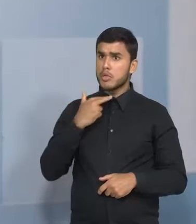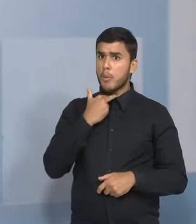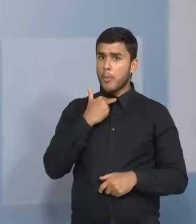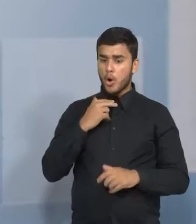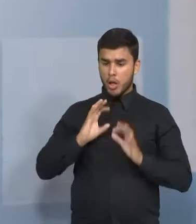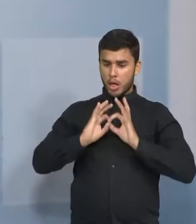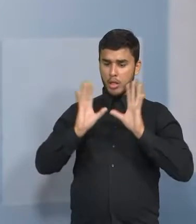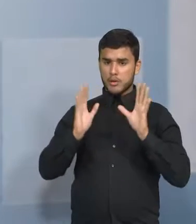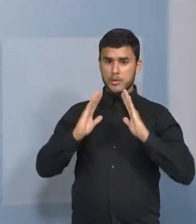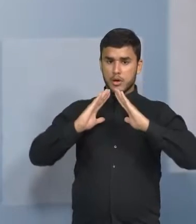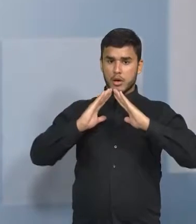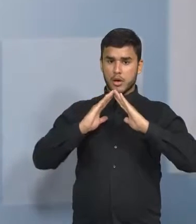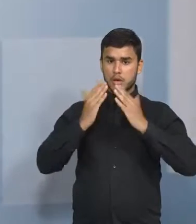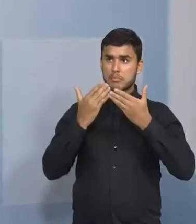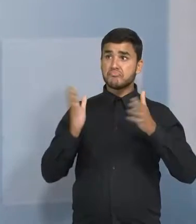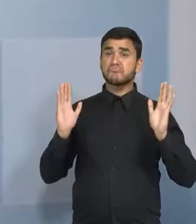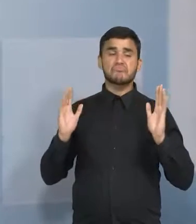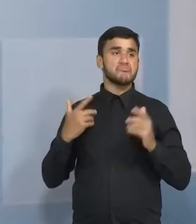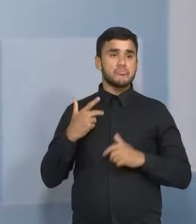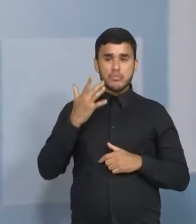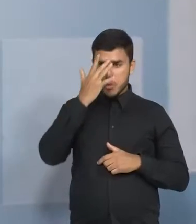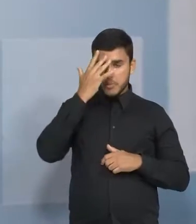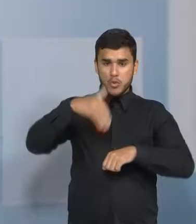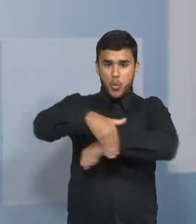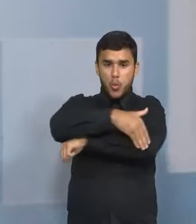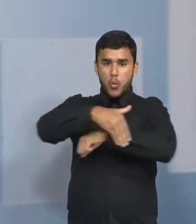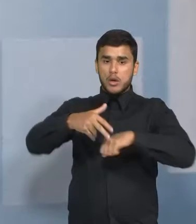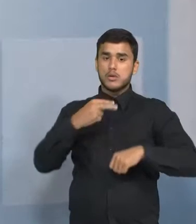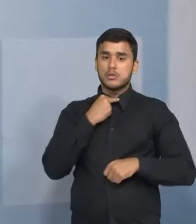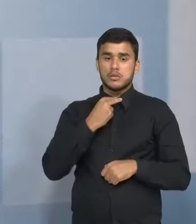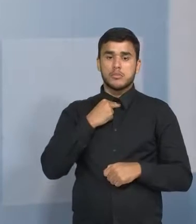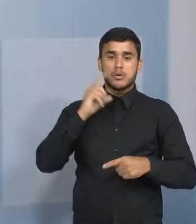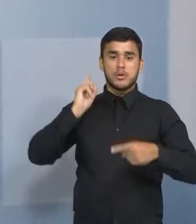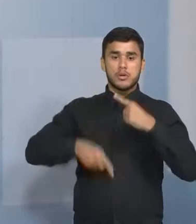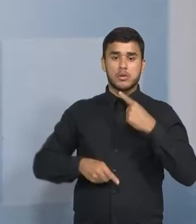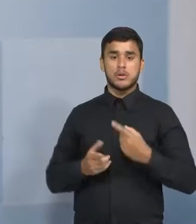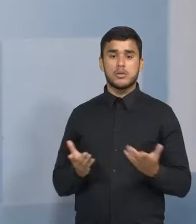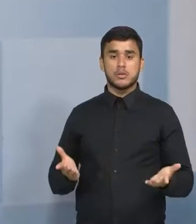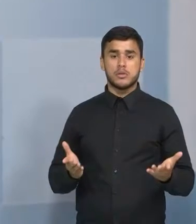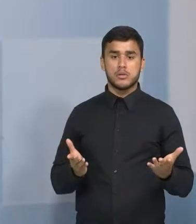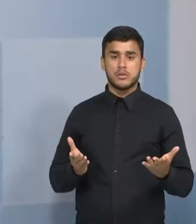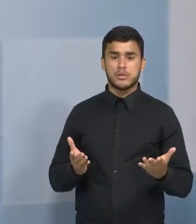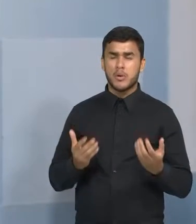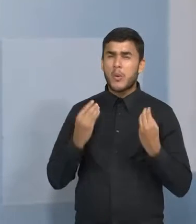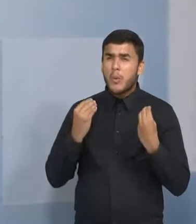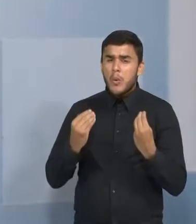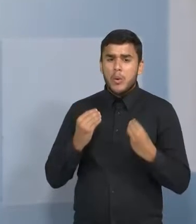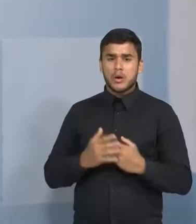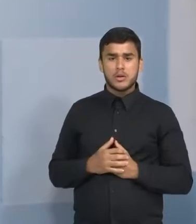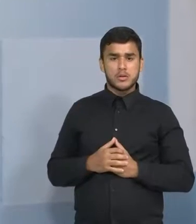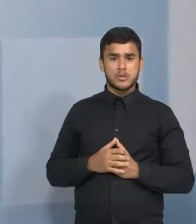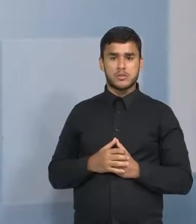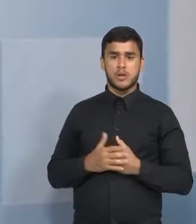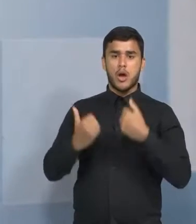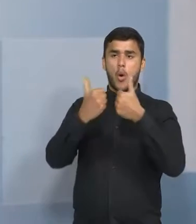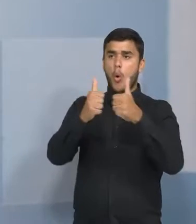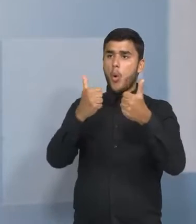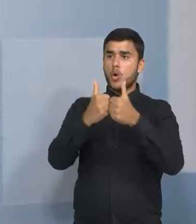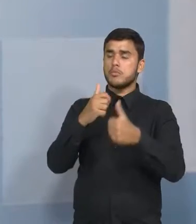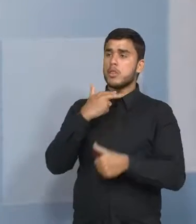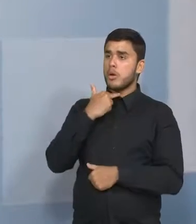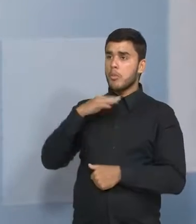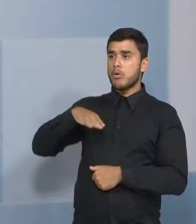que em determinado horário ninguém pode estar mais na rua. Isso é um absurdo, né, Carlos Frederico? Determinada linha de ônibus não pode passar de determinados